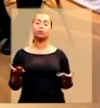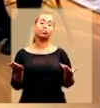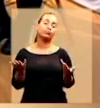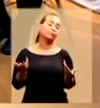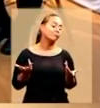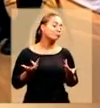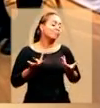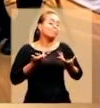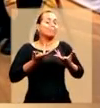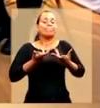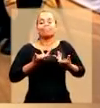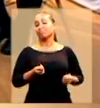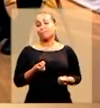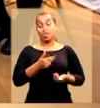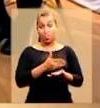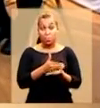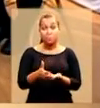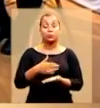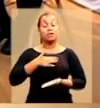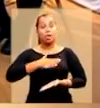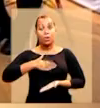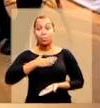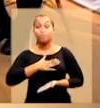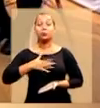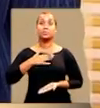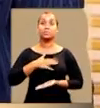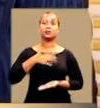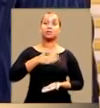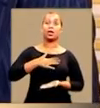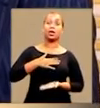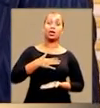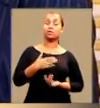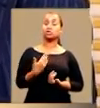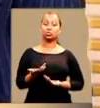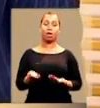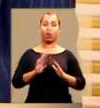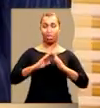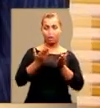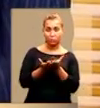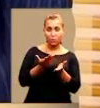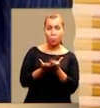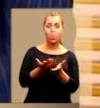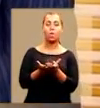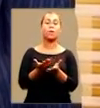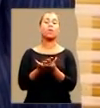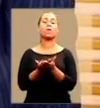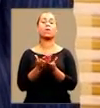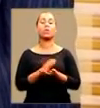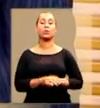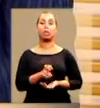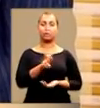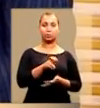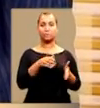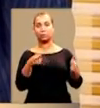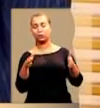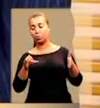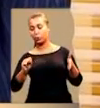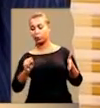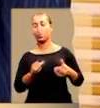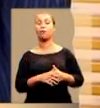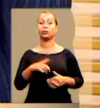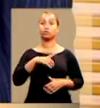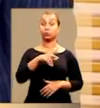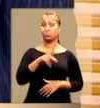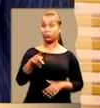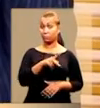acho fascinante. Eu comecei a gostar disso na idade de ginásio, né? No ginasial de 5ª ou 8ª